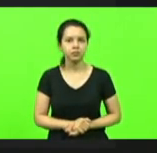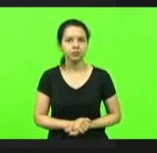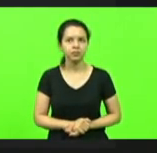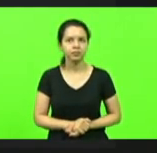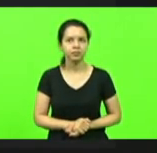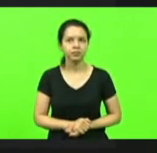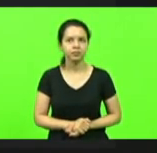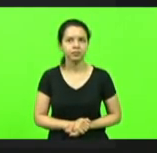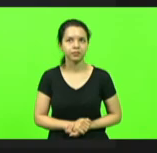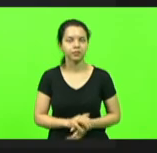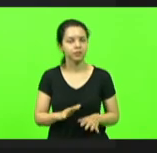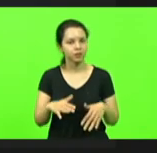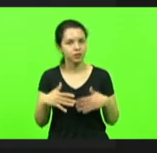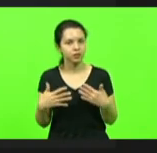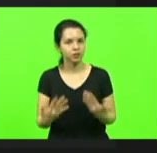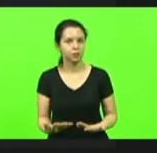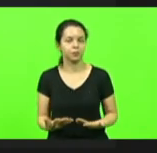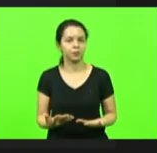Então,